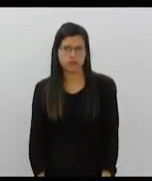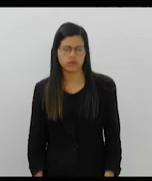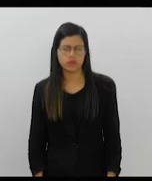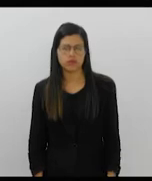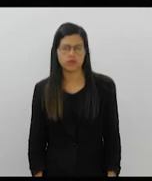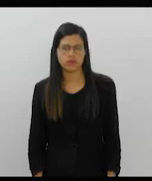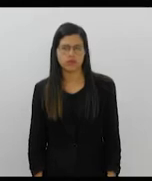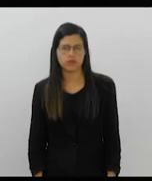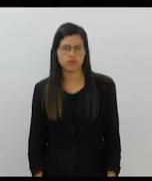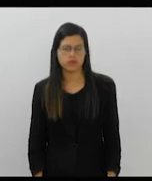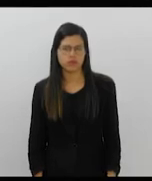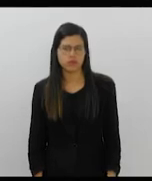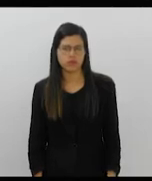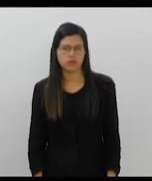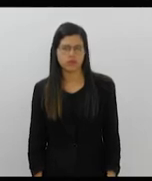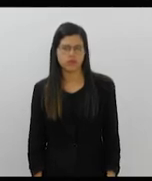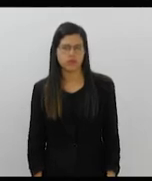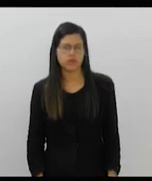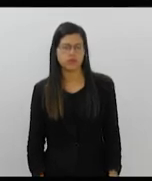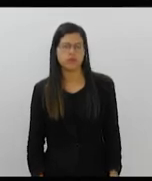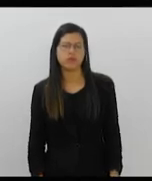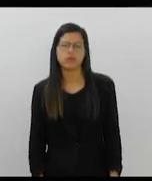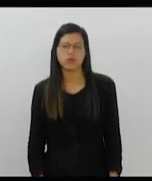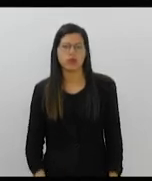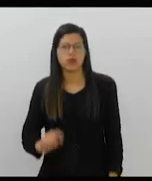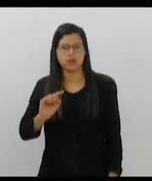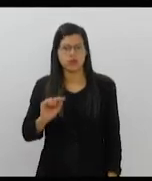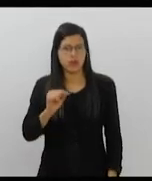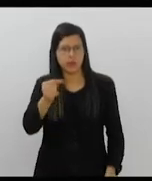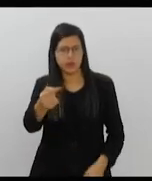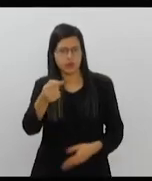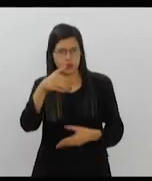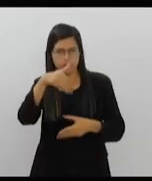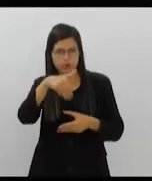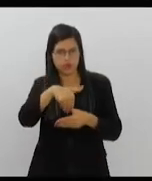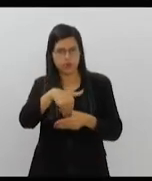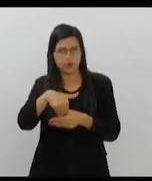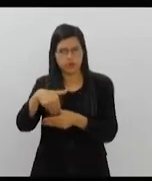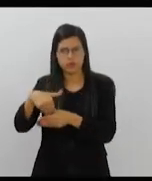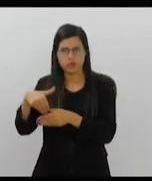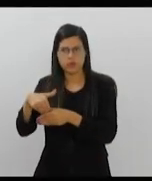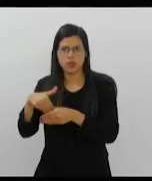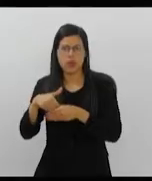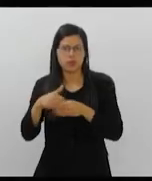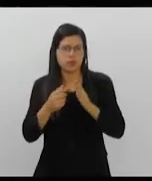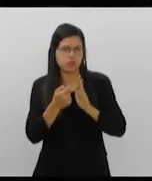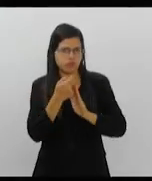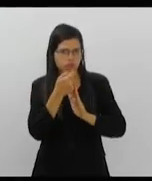Em seguida, foi votada a matéria,